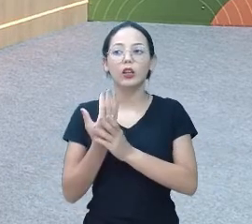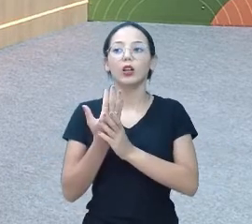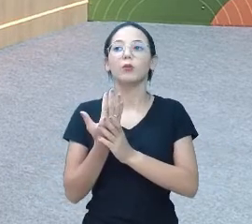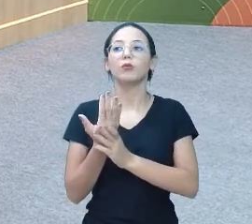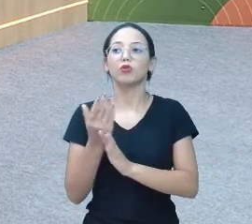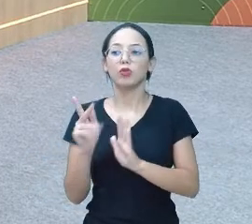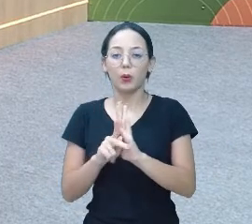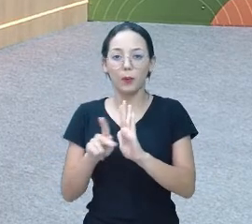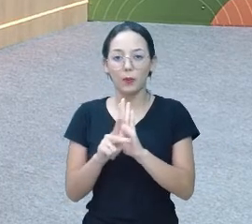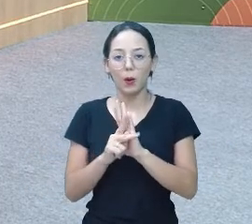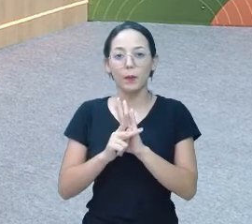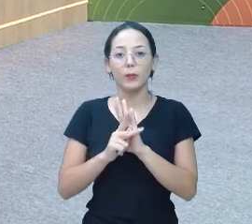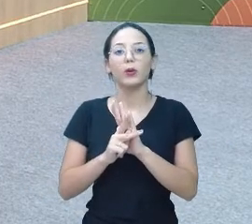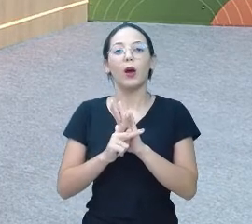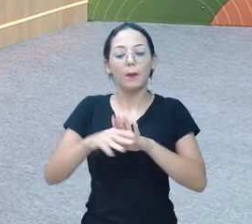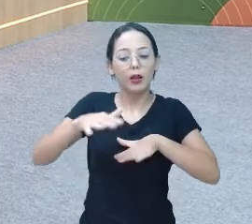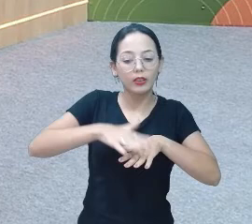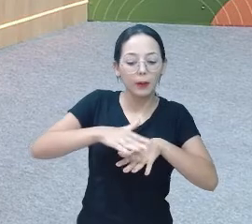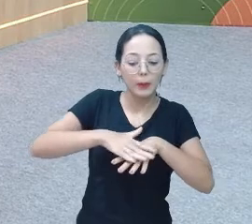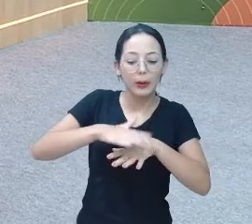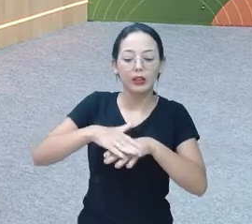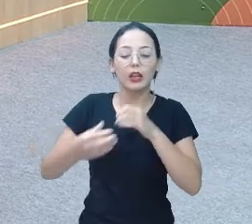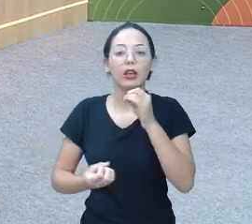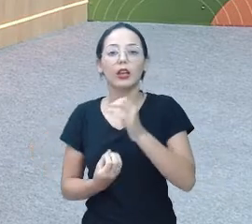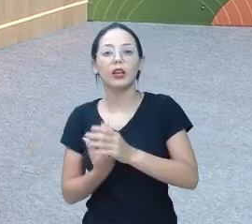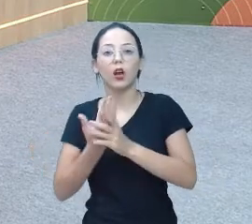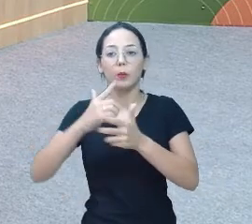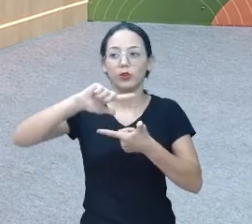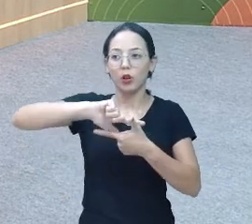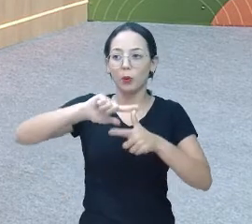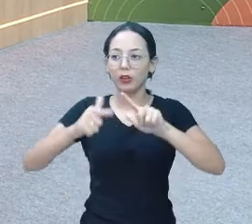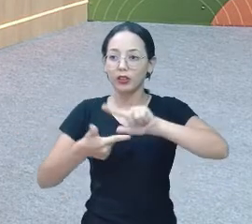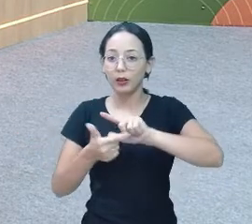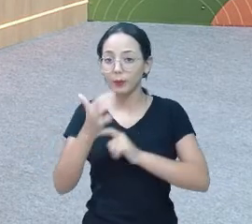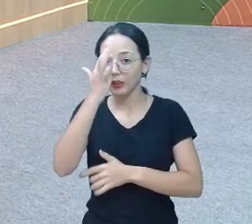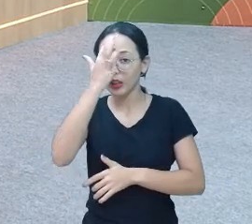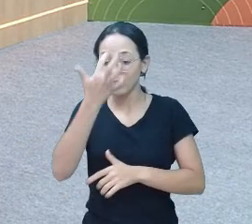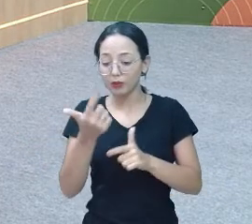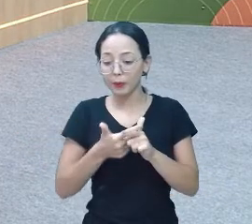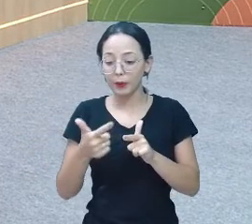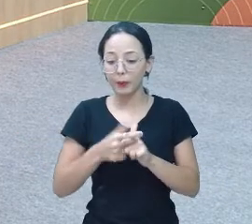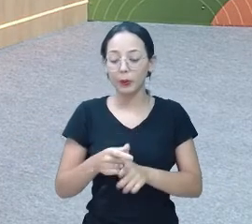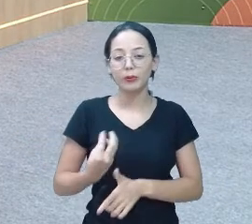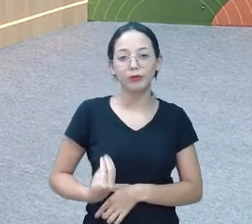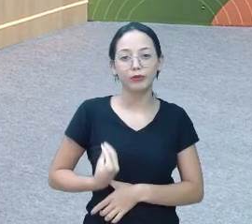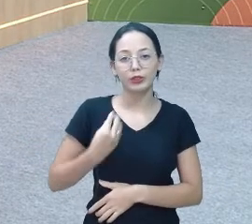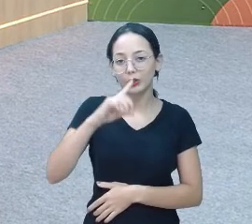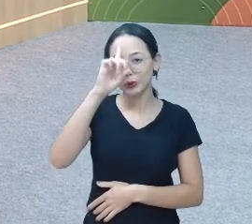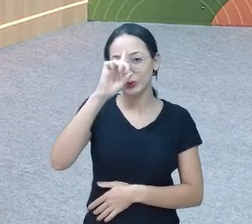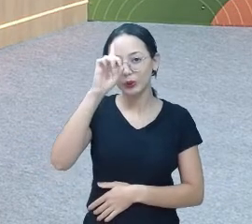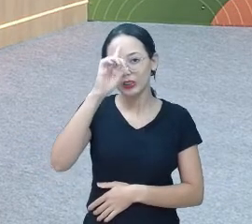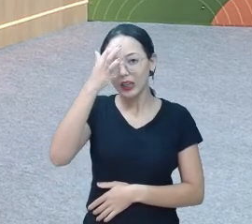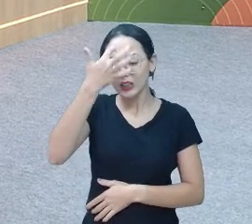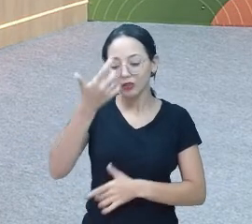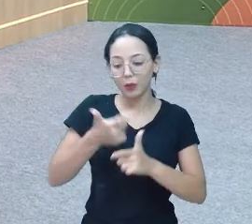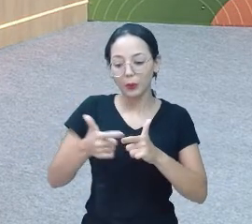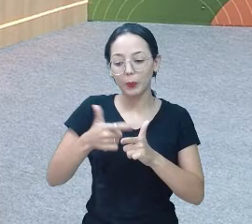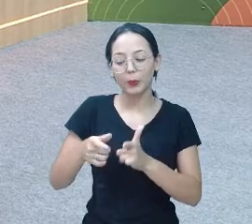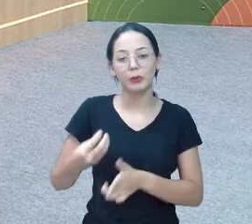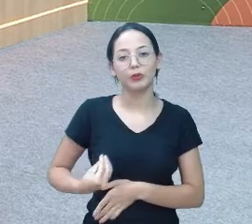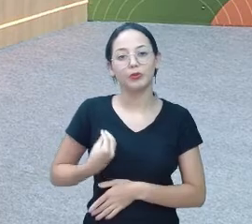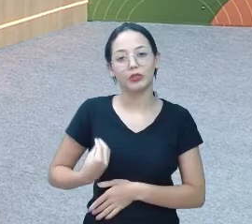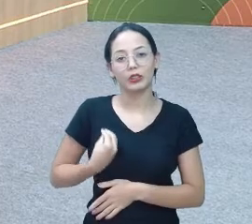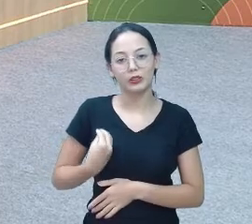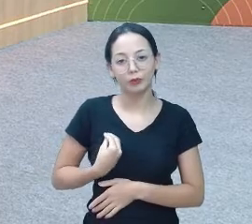a matemática, inventamos a geometria para resolver problemas do nosso dia a dia, problemas do nosso cotidiano,